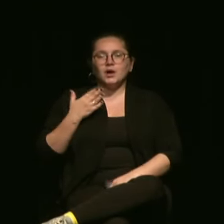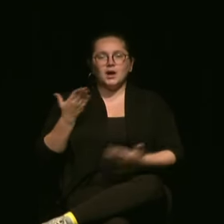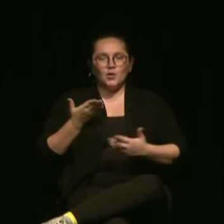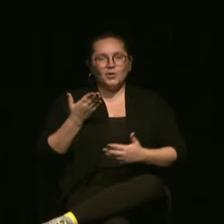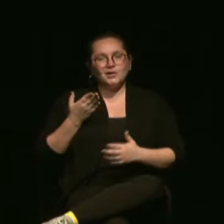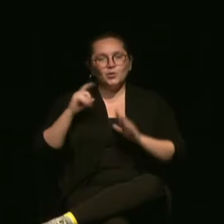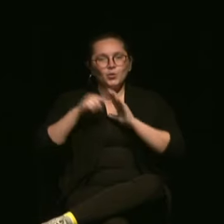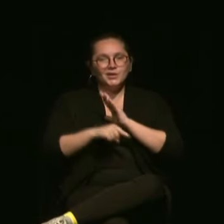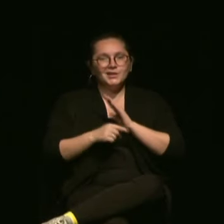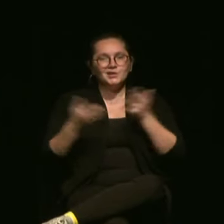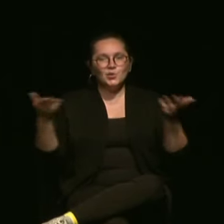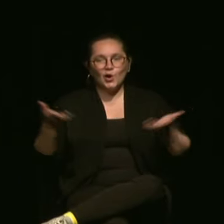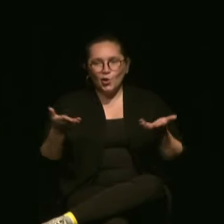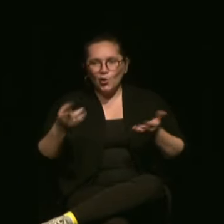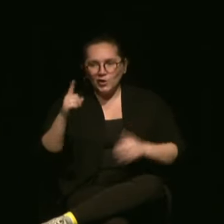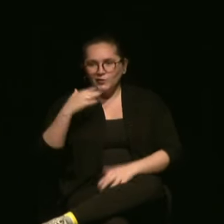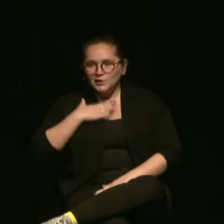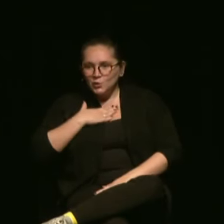Agora?